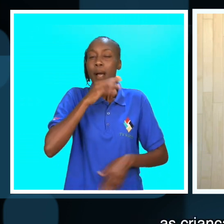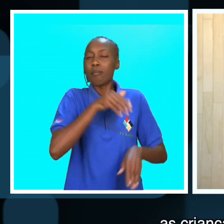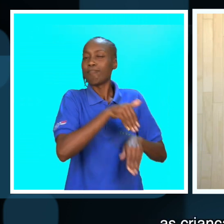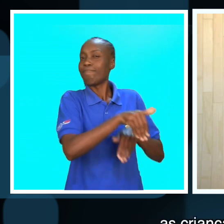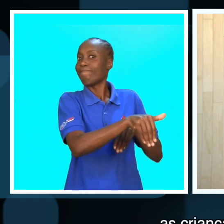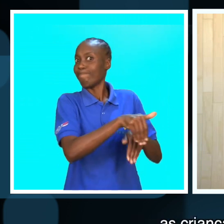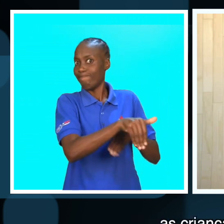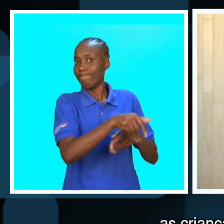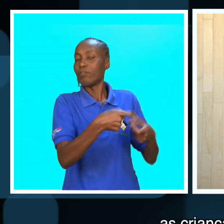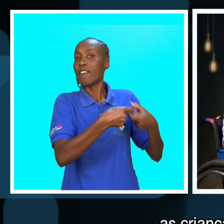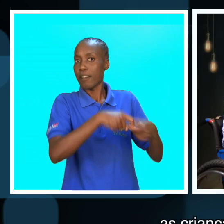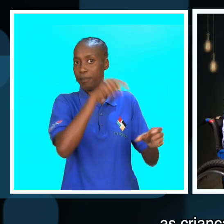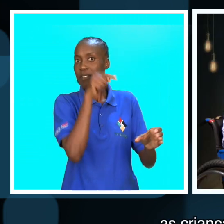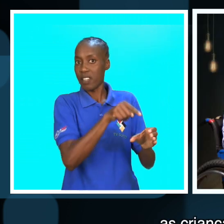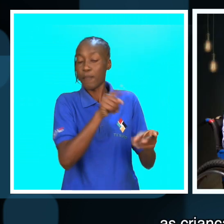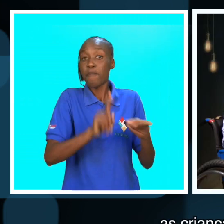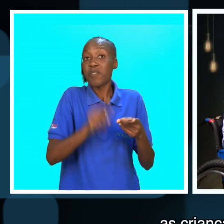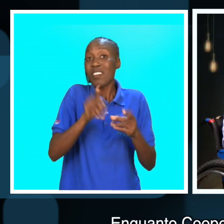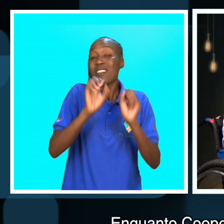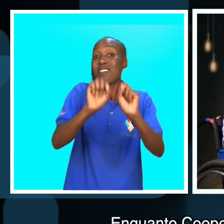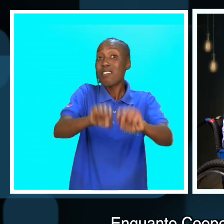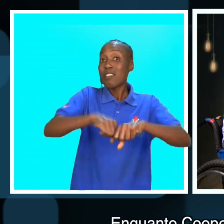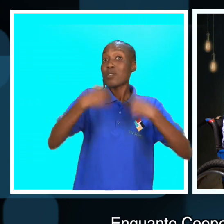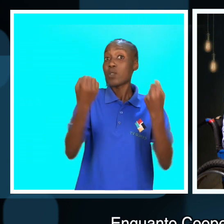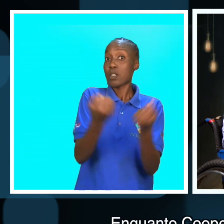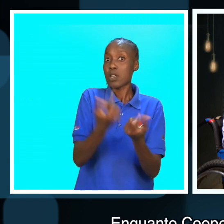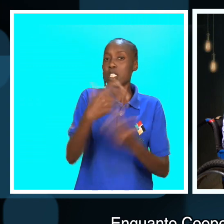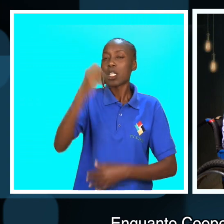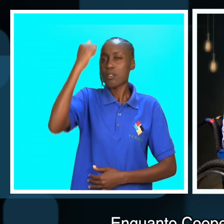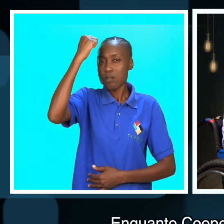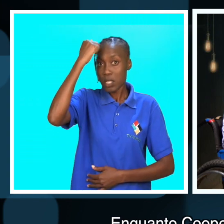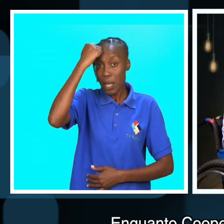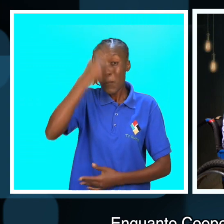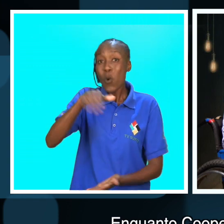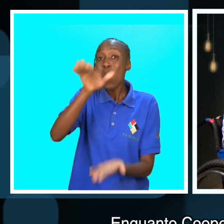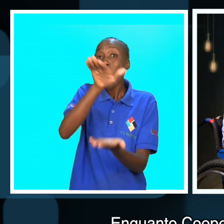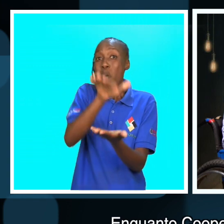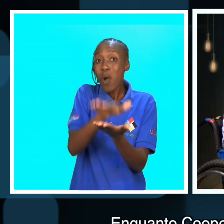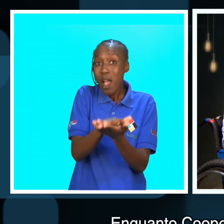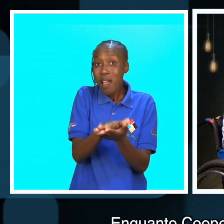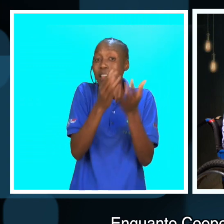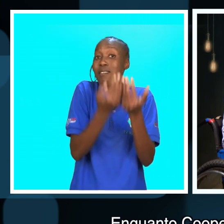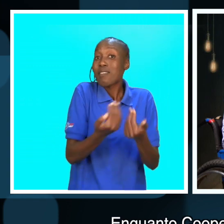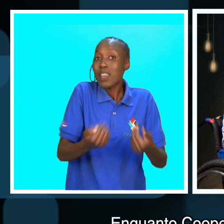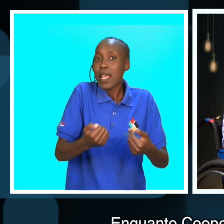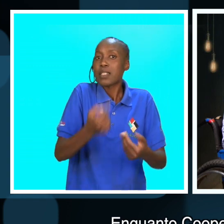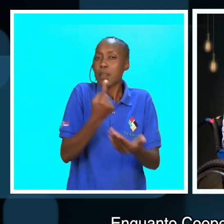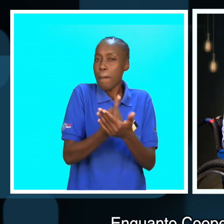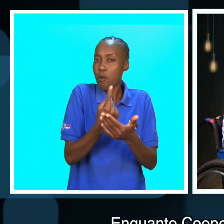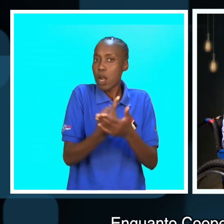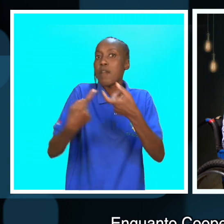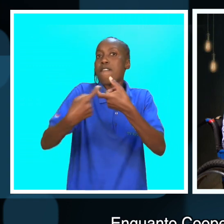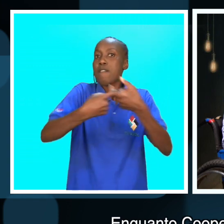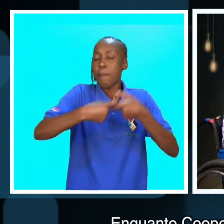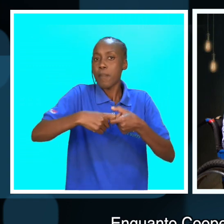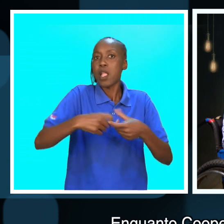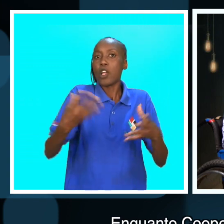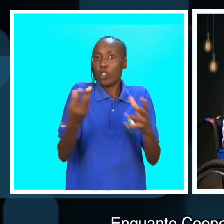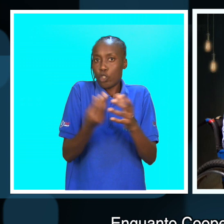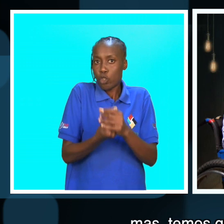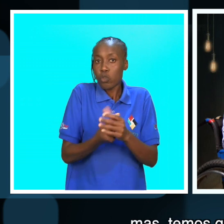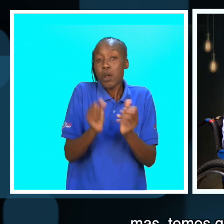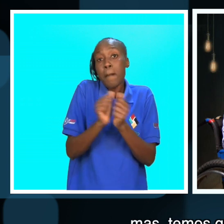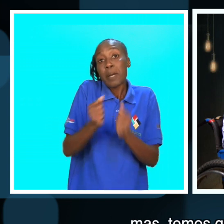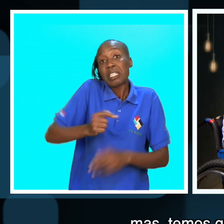crianças que são rejeitadas a nível da família. Enquanto cooperativa, nós temos em mente que o lugar certo das crianças é no seu